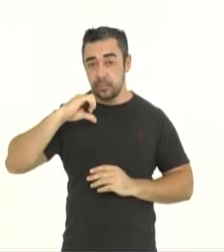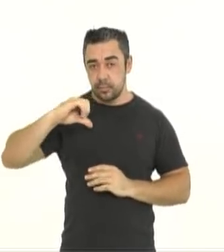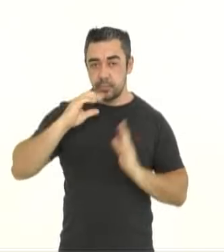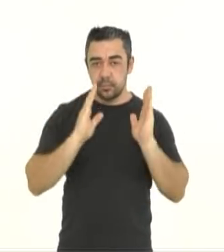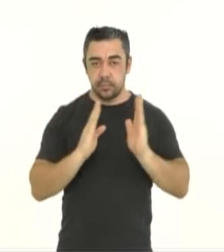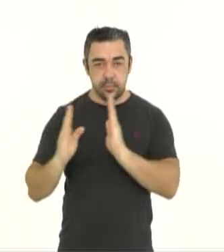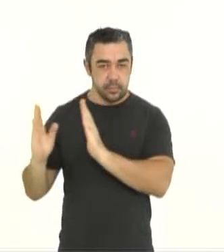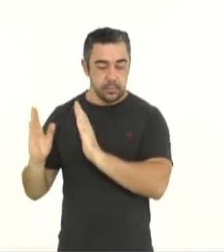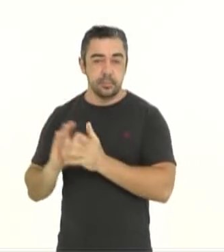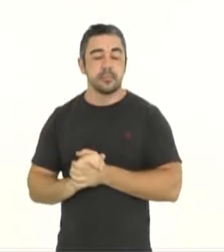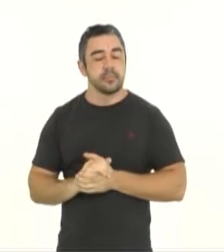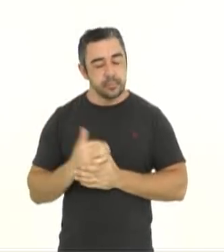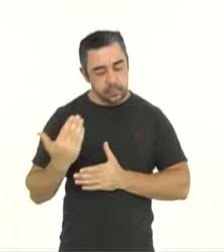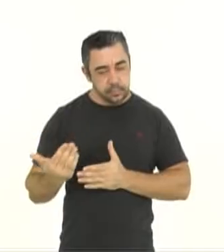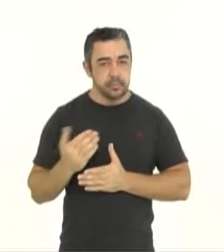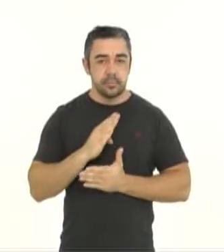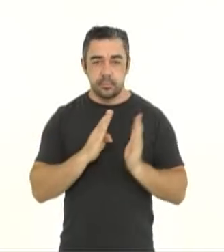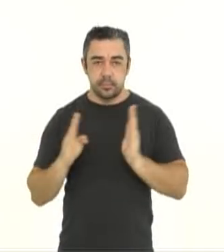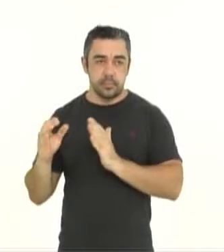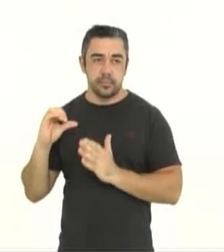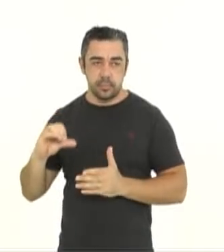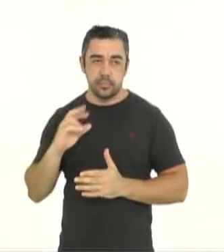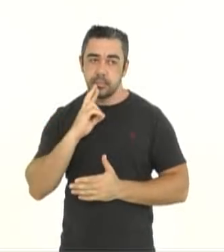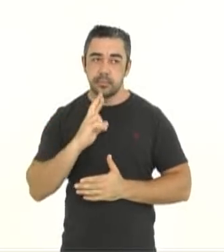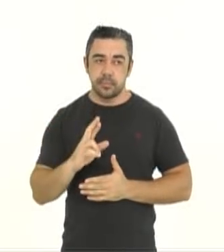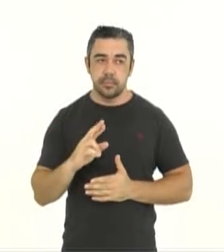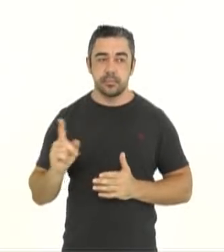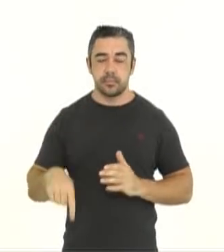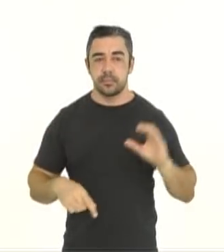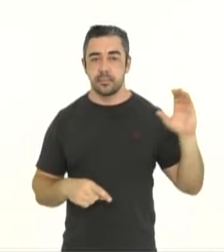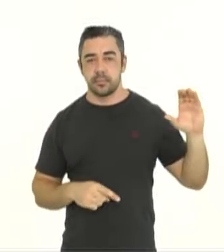Vamos andar 9 vezes. E aí, a resposta